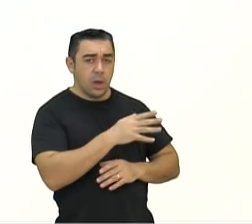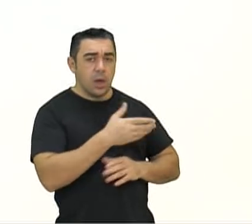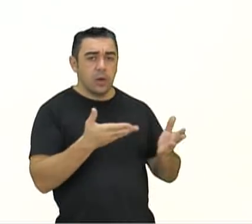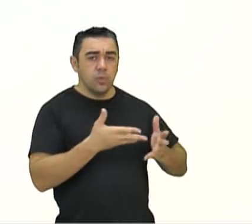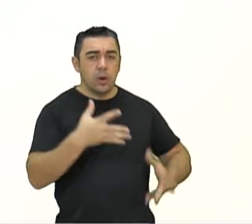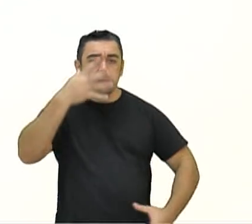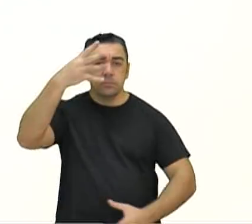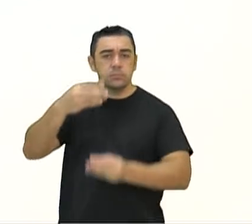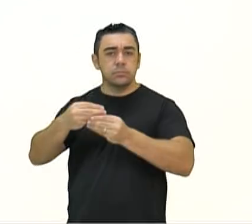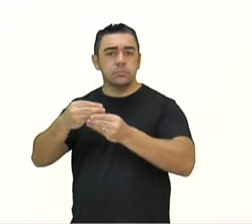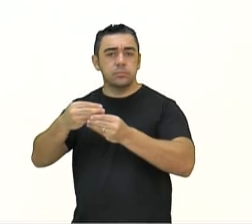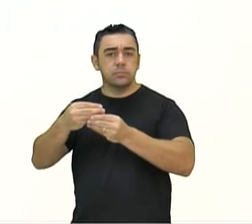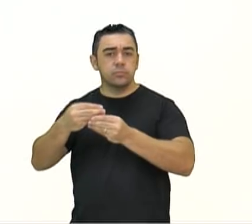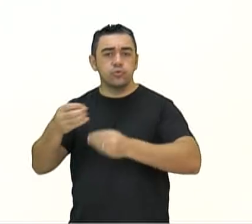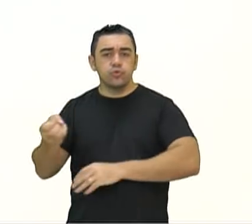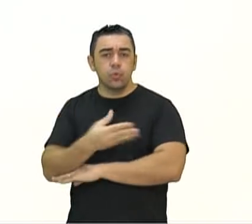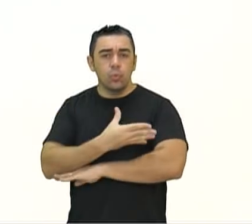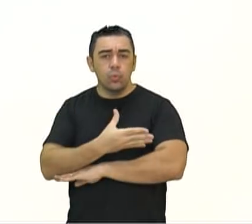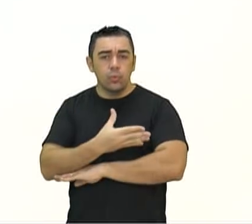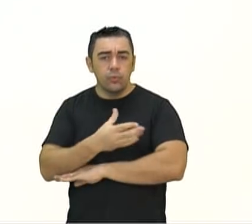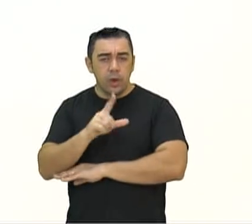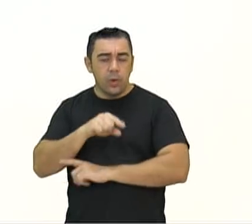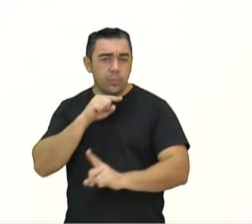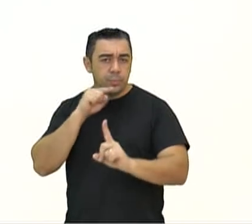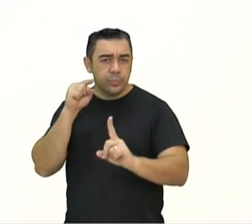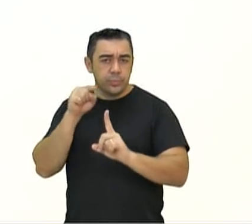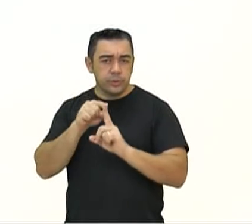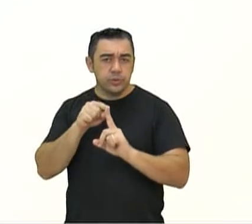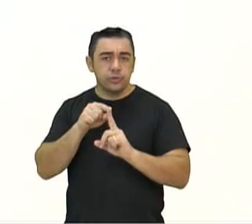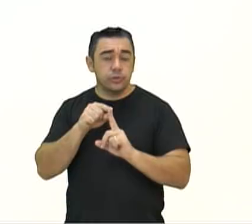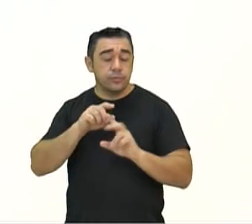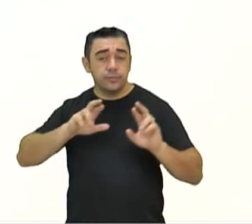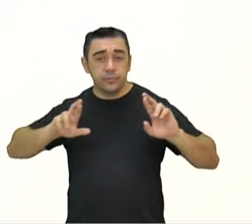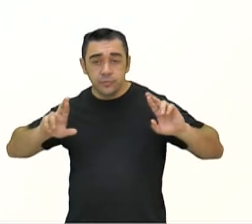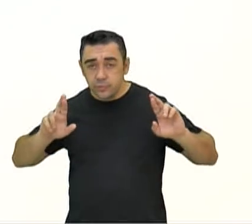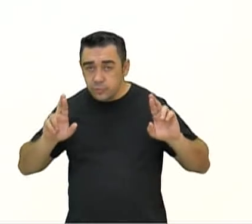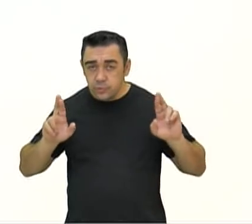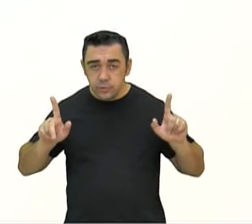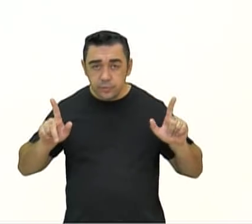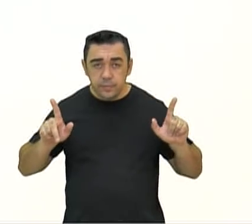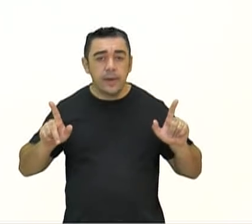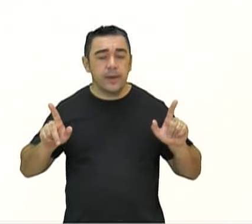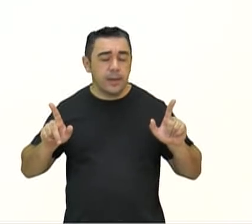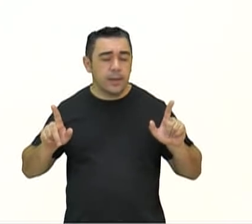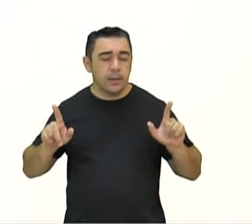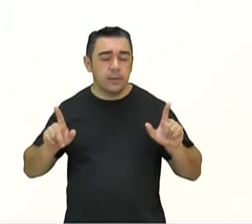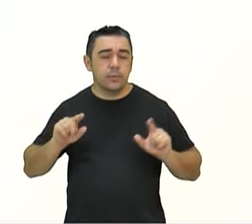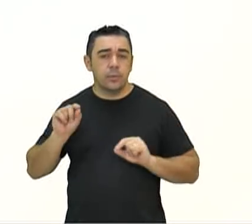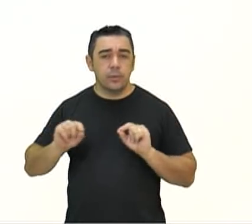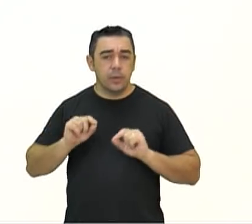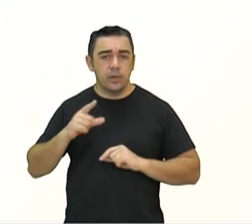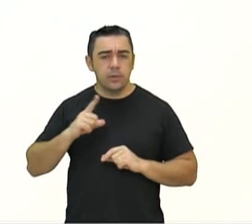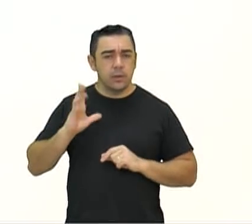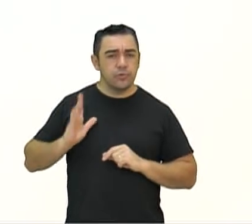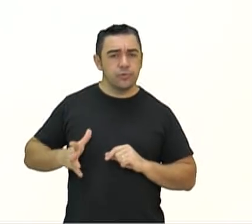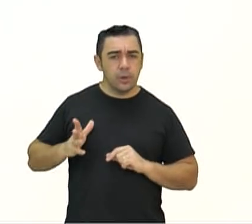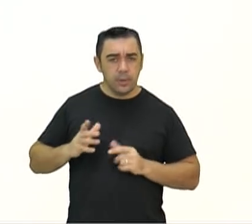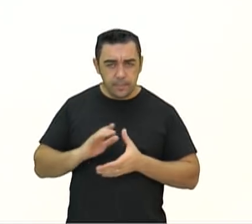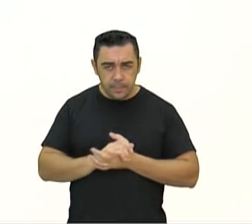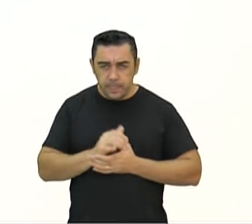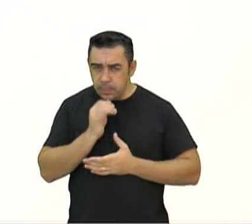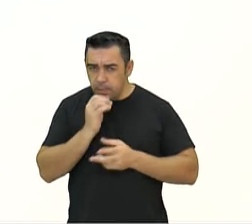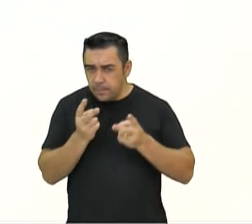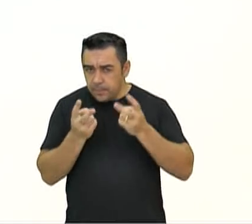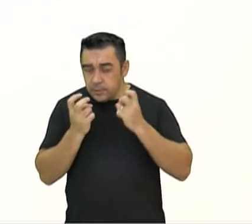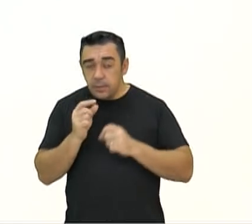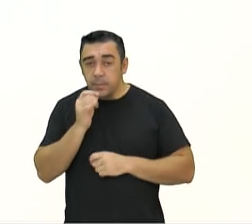a resenha, ela tem como objetivo uma visão diferenciada de algo, né, que já existe. Então,